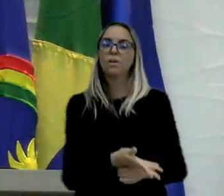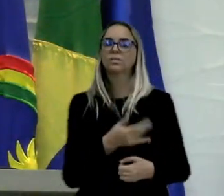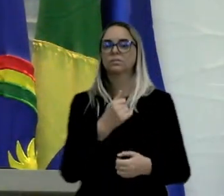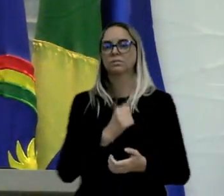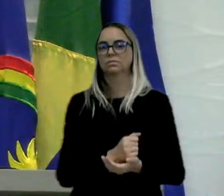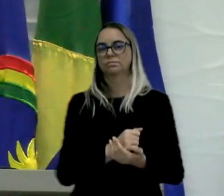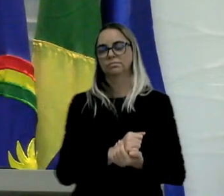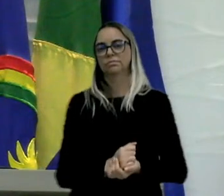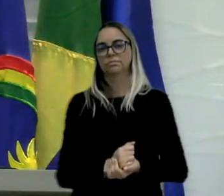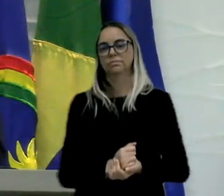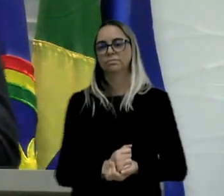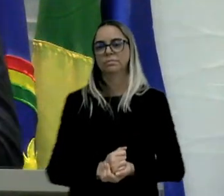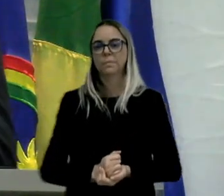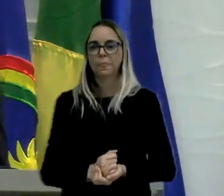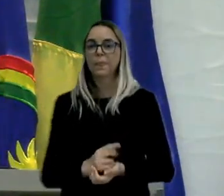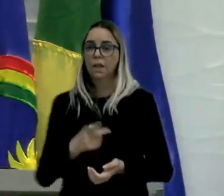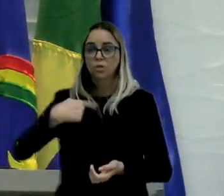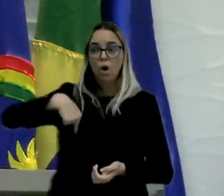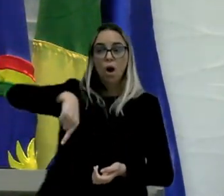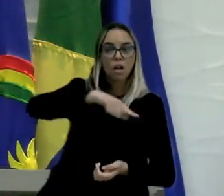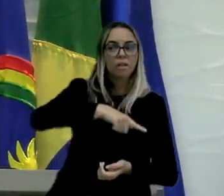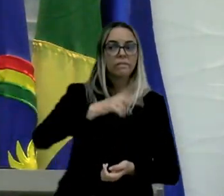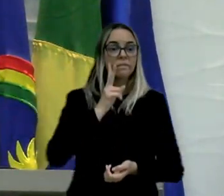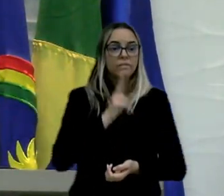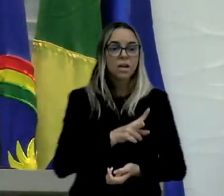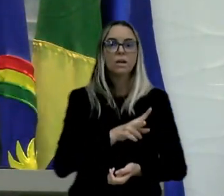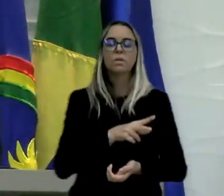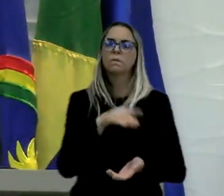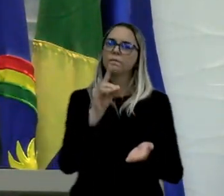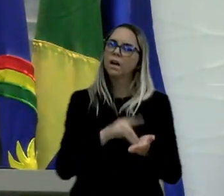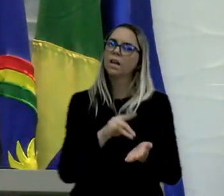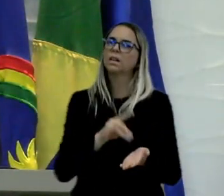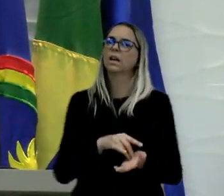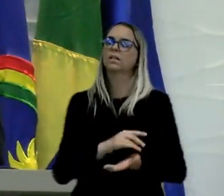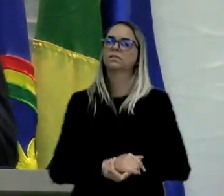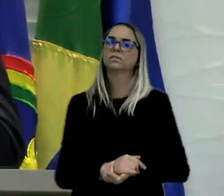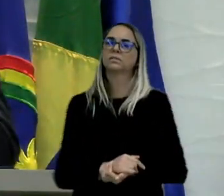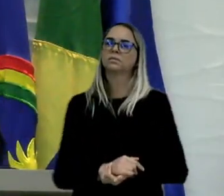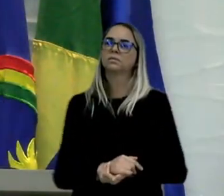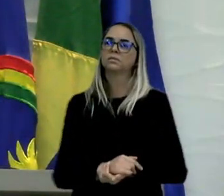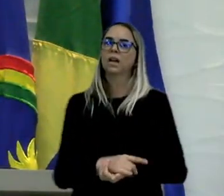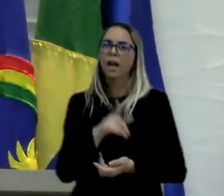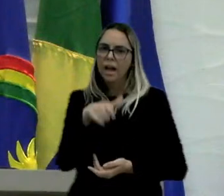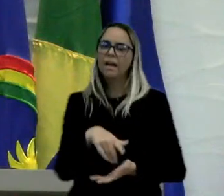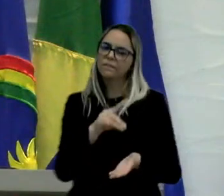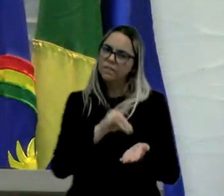nós provamos com fatos Isso é uma